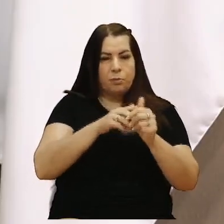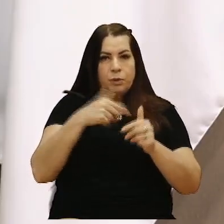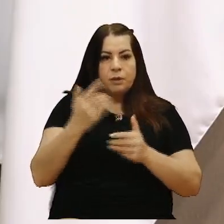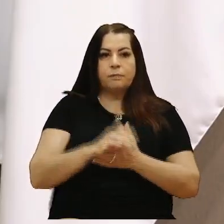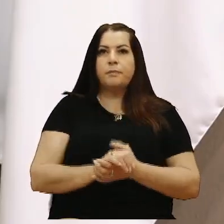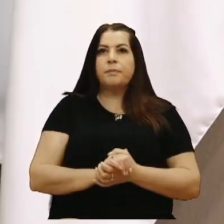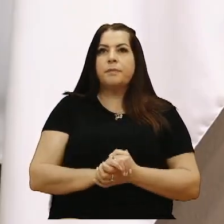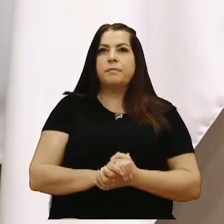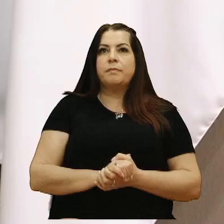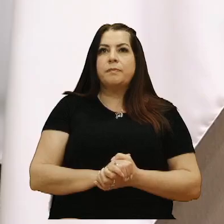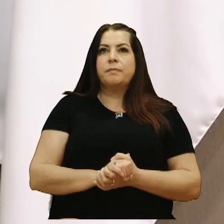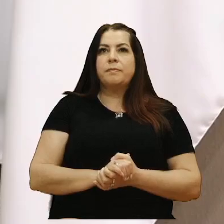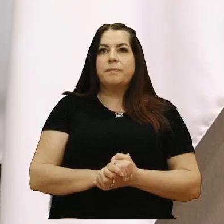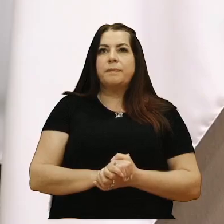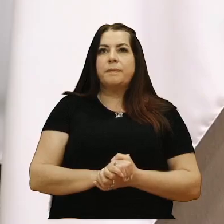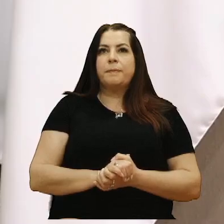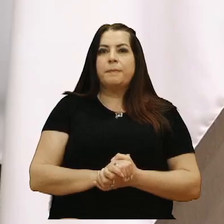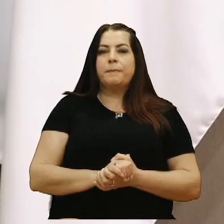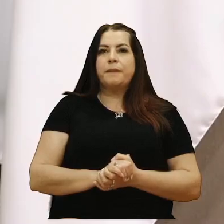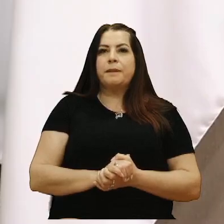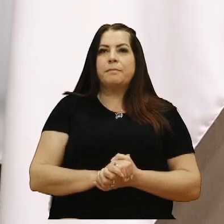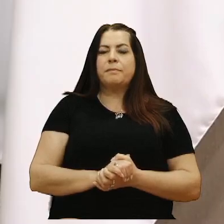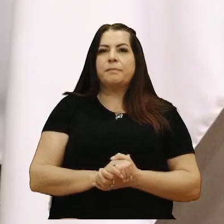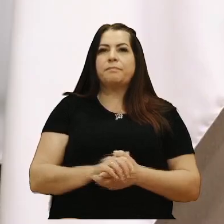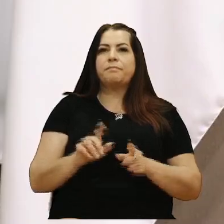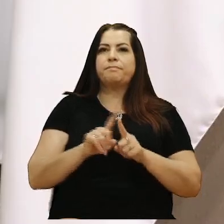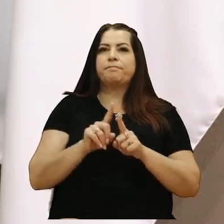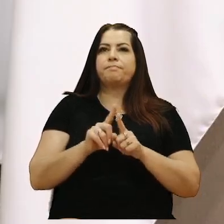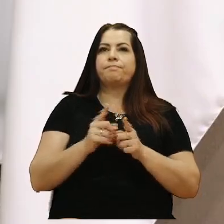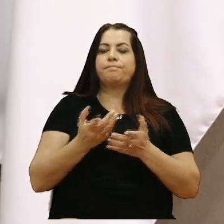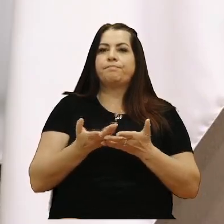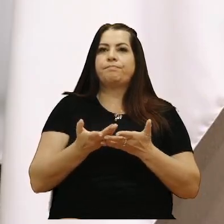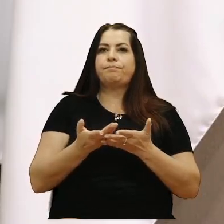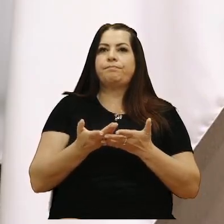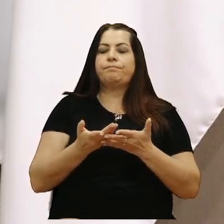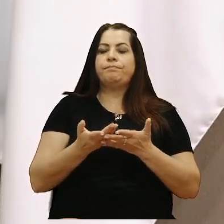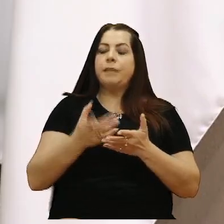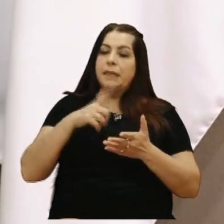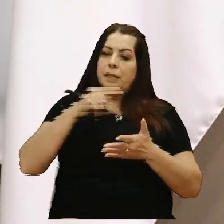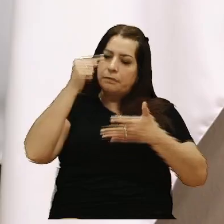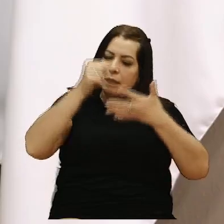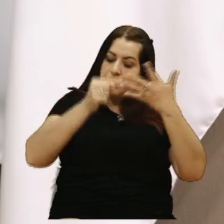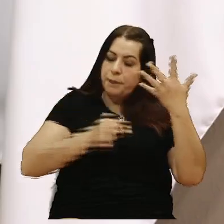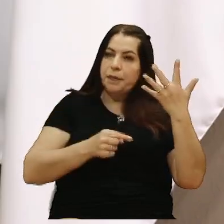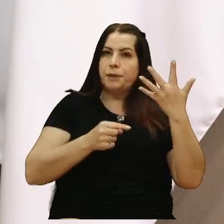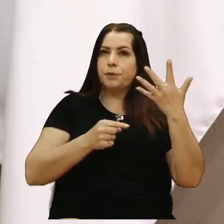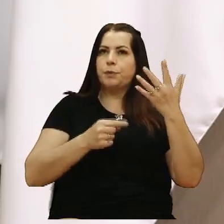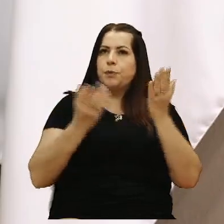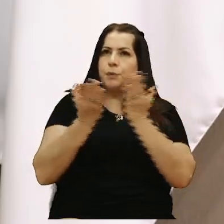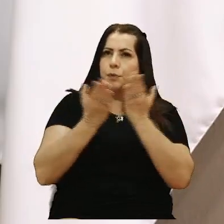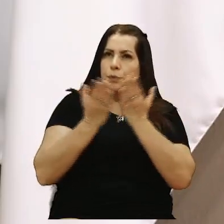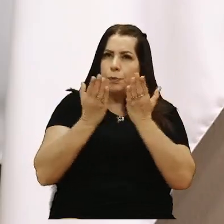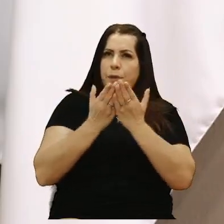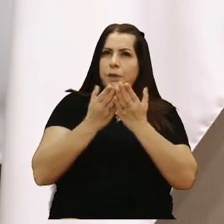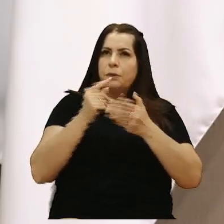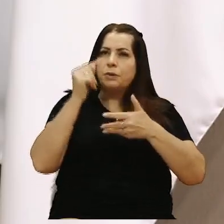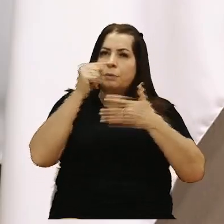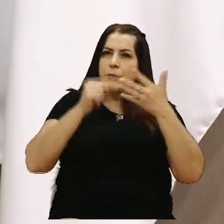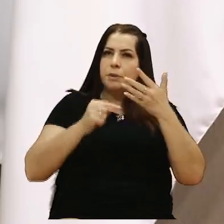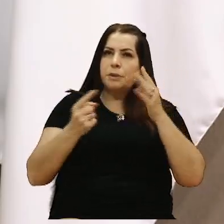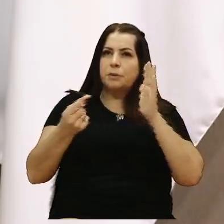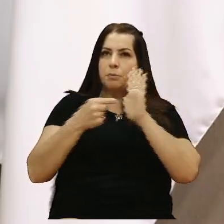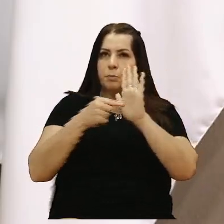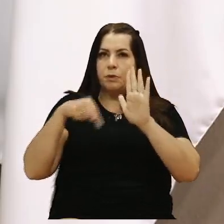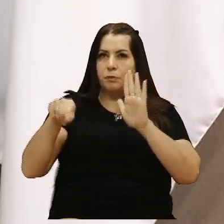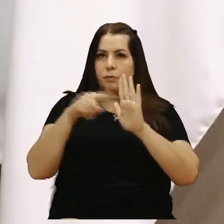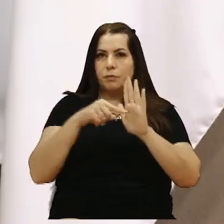de poder nos assenhorar, de podermos ter elementos e estudar as questões que são